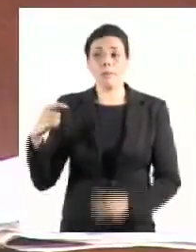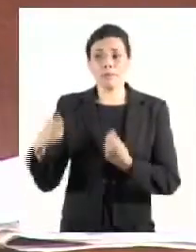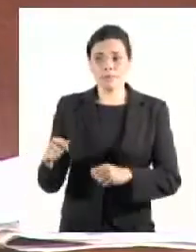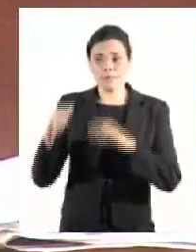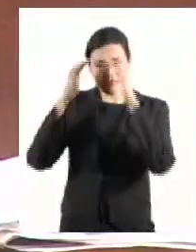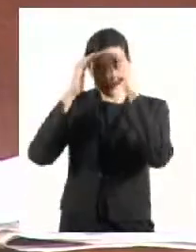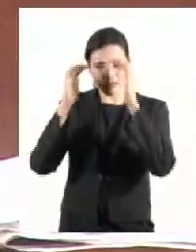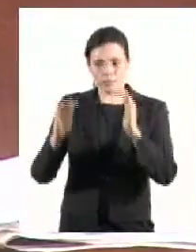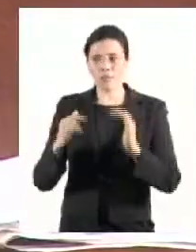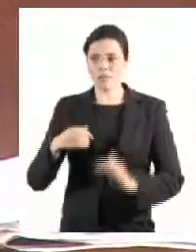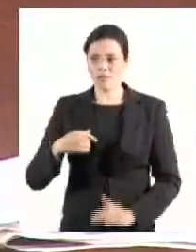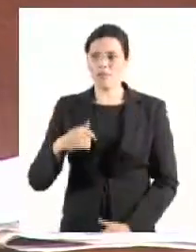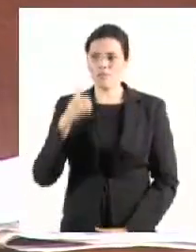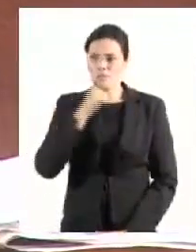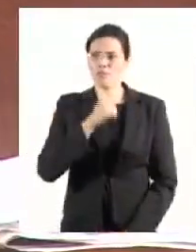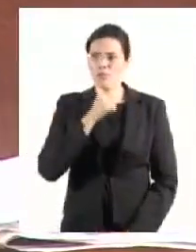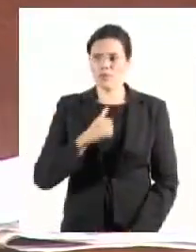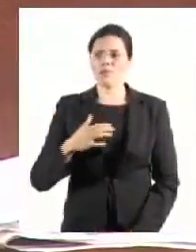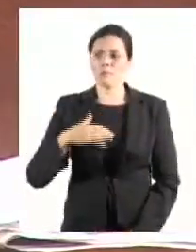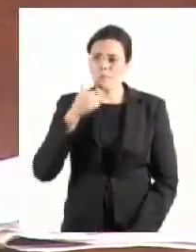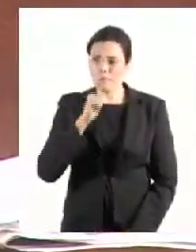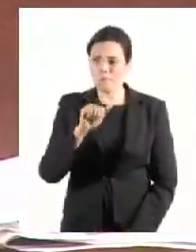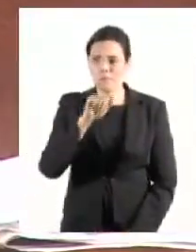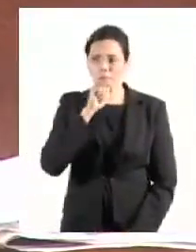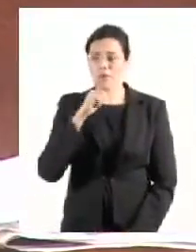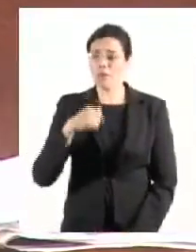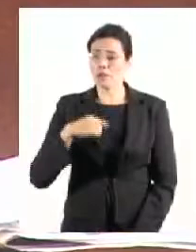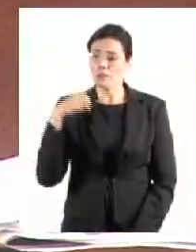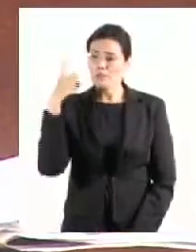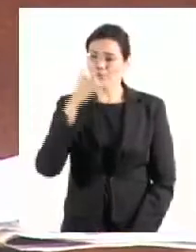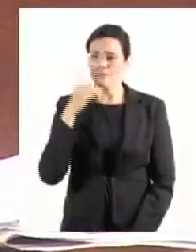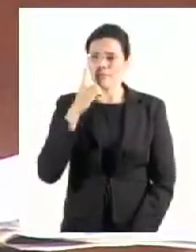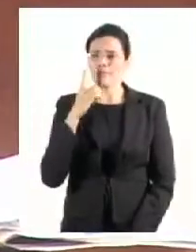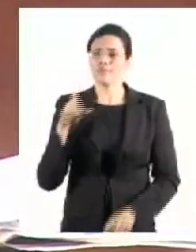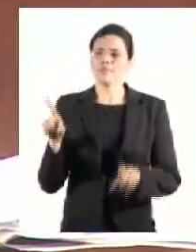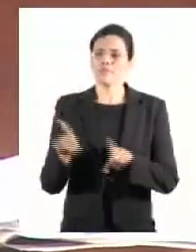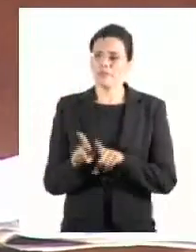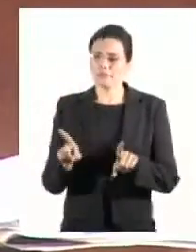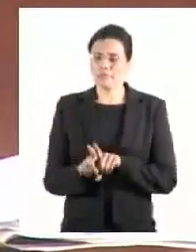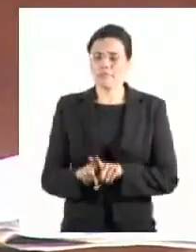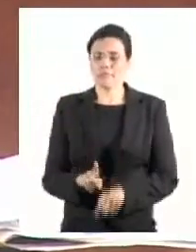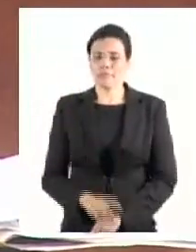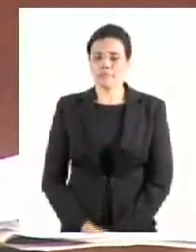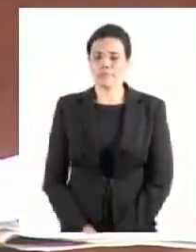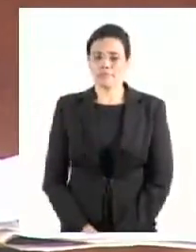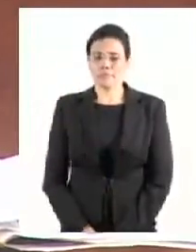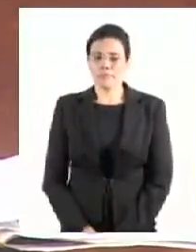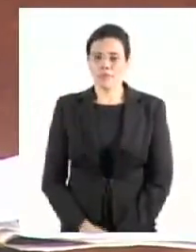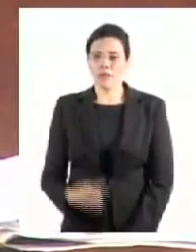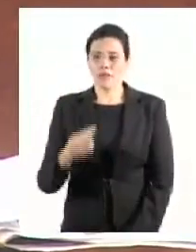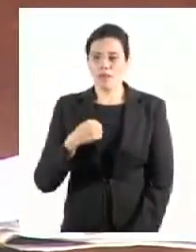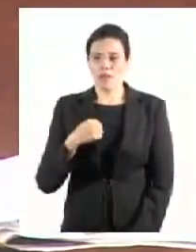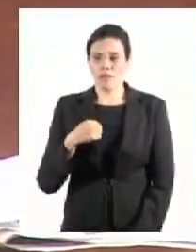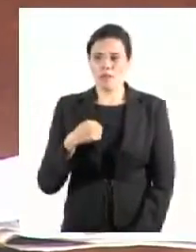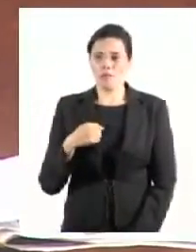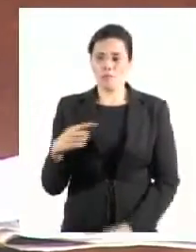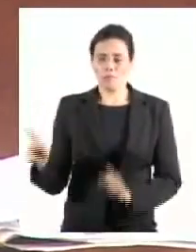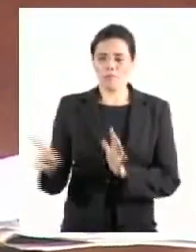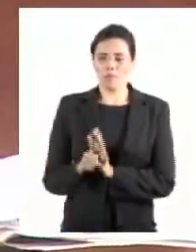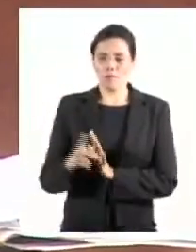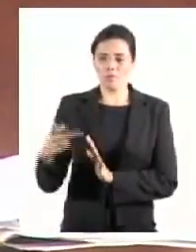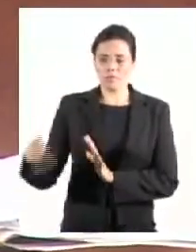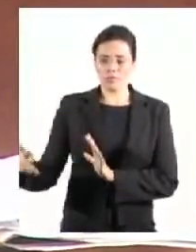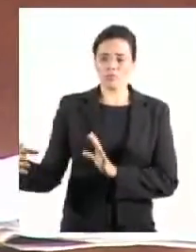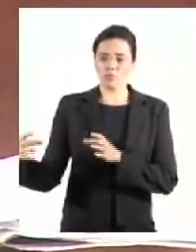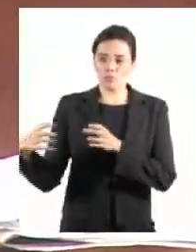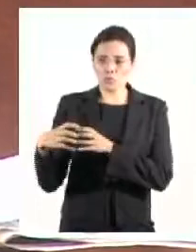respeitar como mulher, como mãe e como deputada que sou. Eu não sou da laia dele.